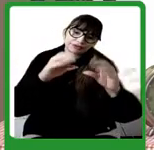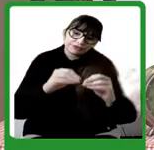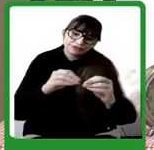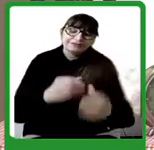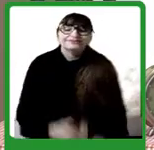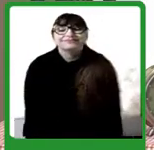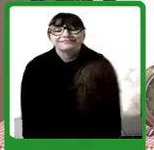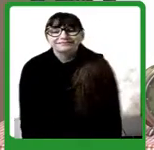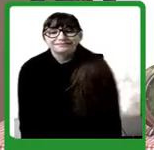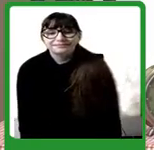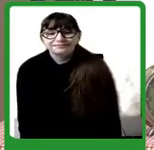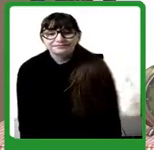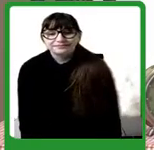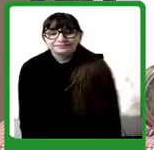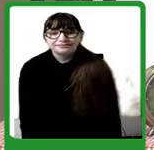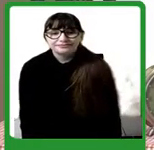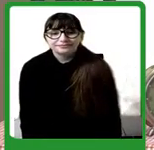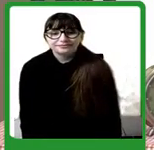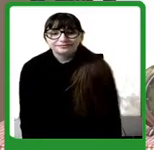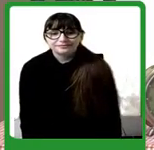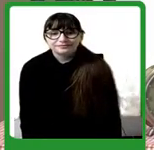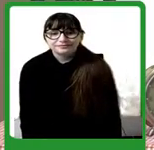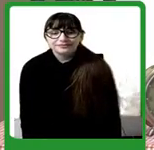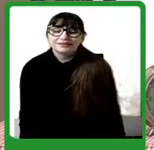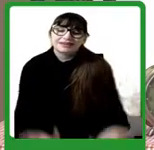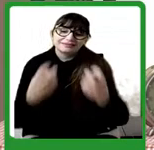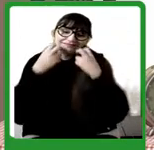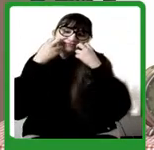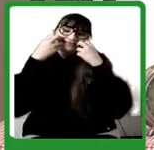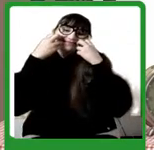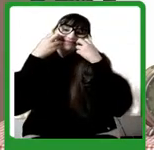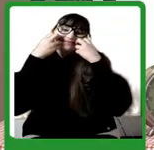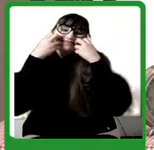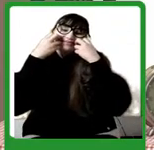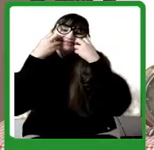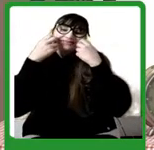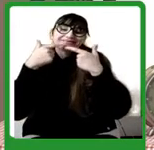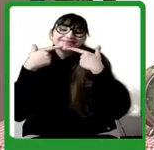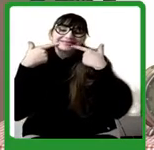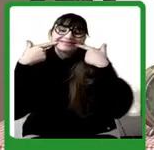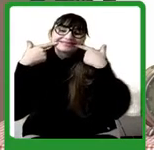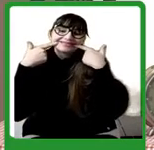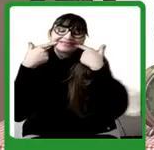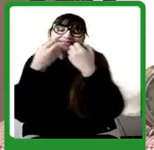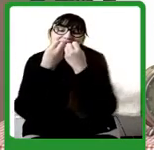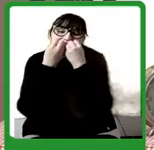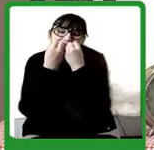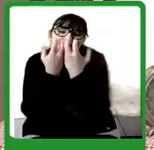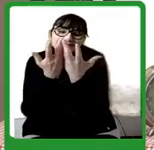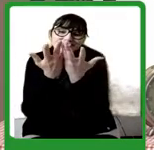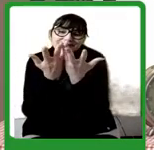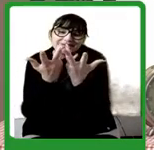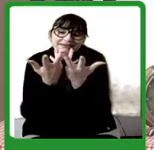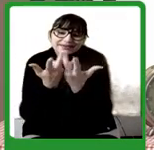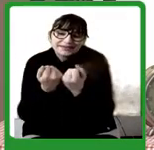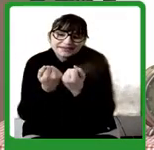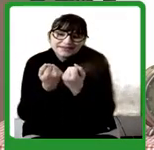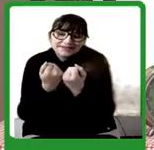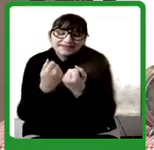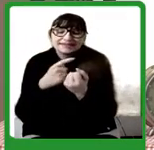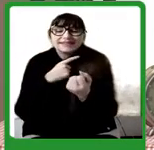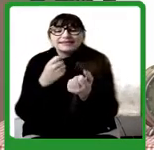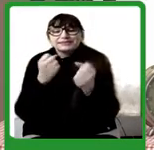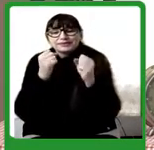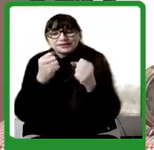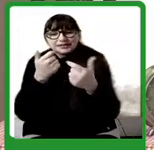Que noite. Tô aqui com as bochechas vermelhas de tanta risada, mas acho que foi uma noite maravilhosa, né, Fernando? Acho que a gente pôde descontrair um pouquinho, um